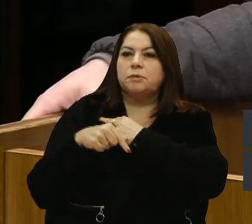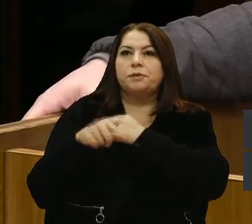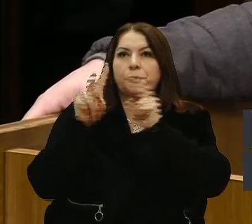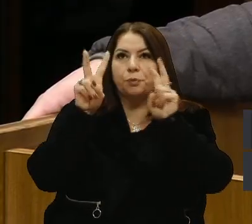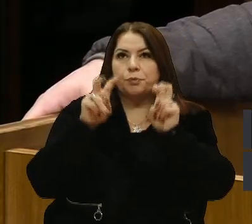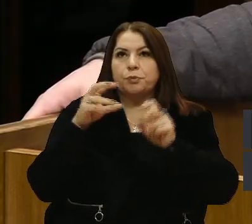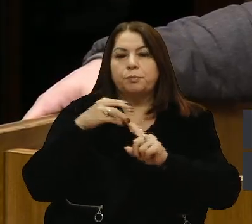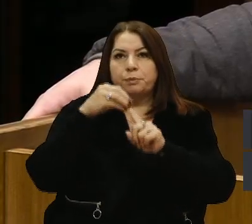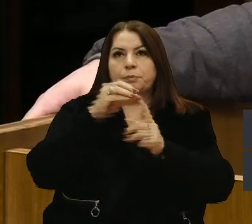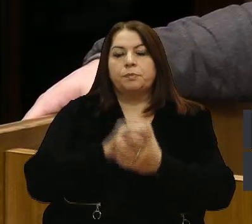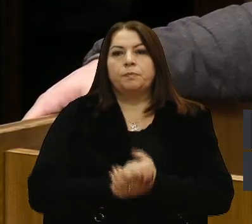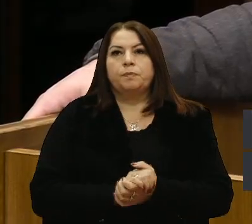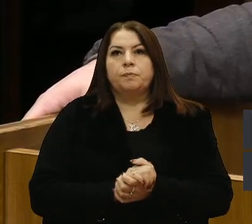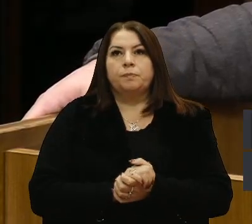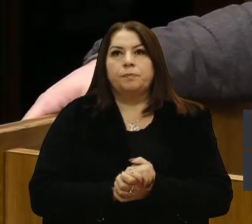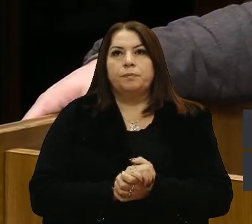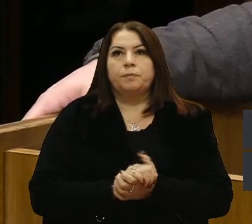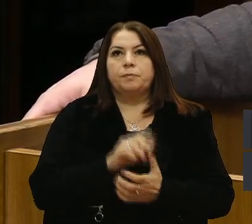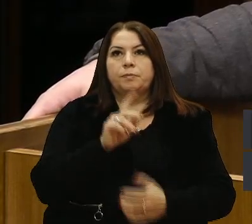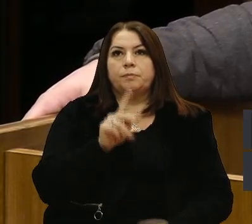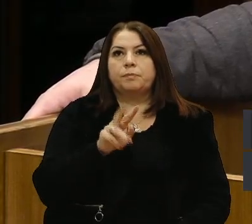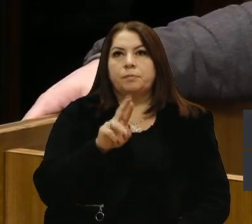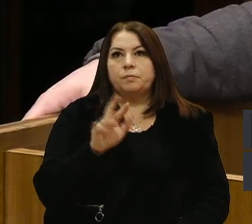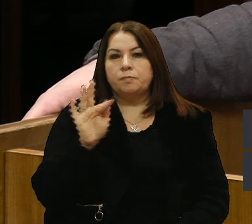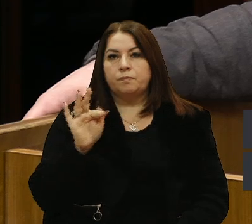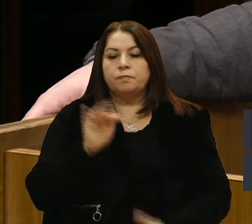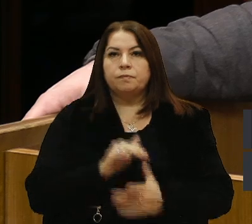assunto principal da nossa PRF.